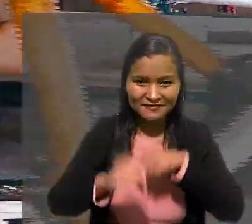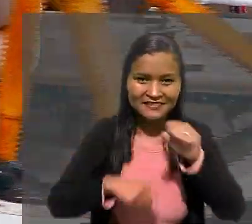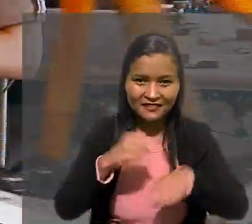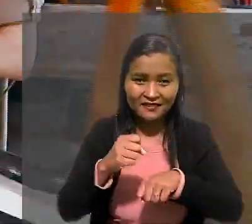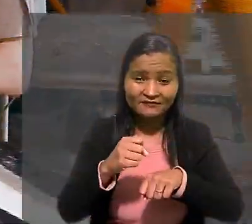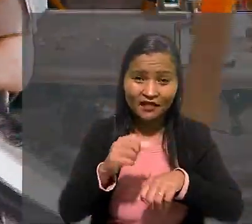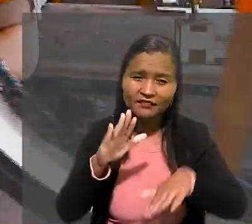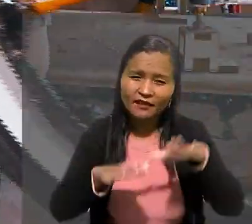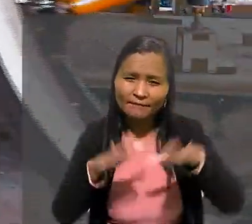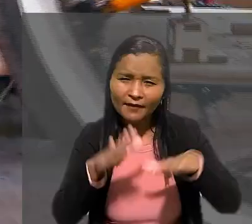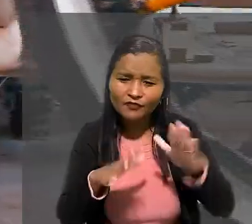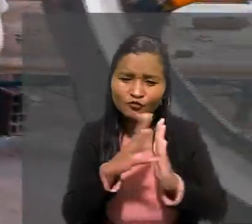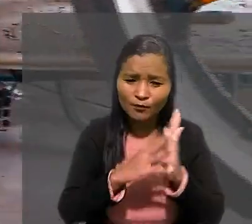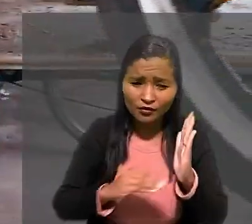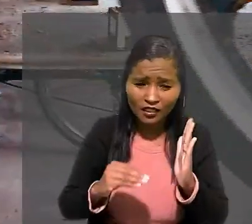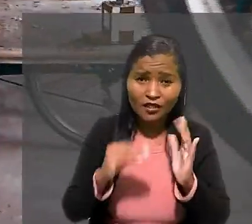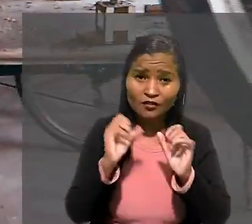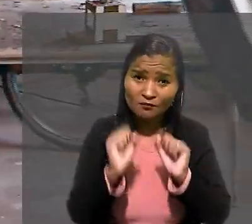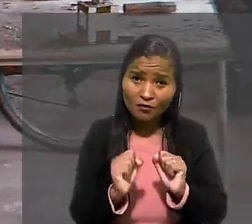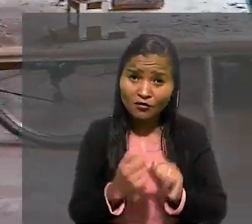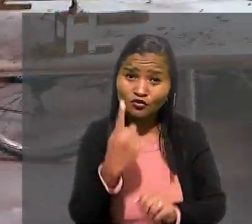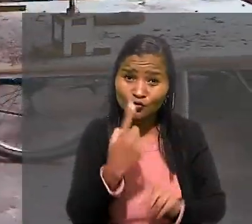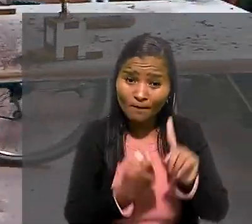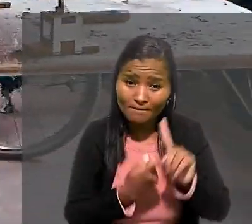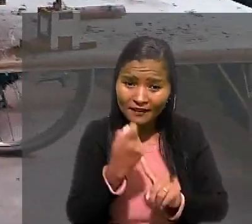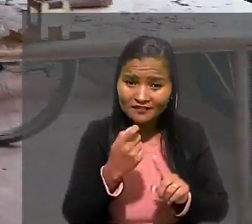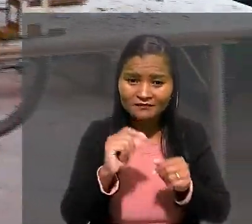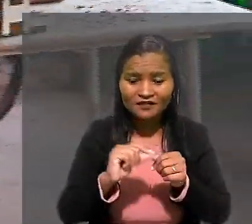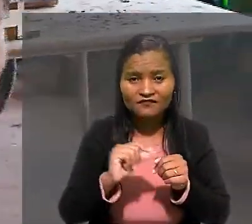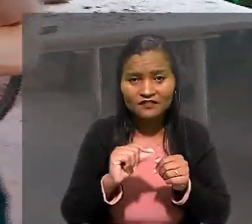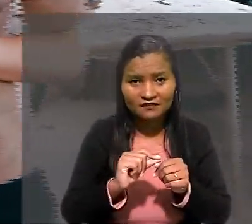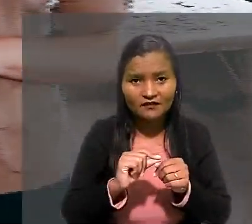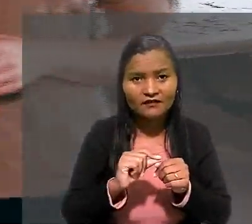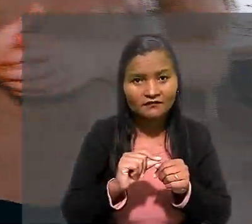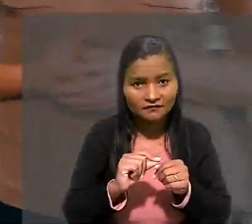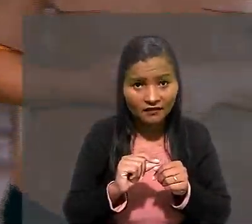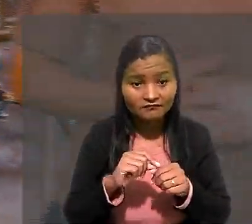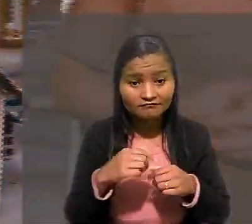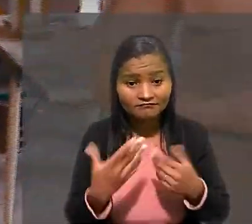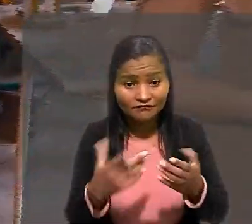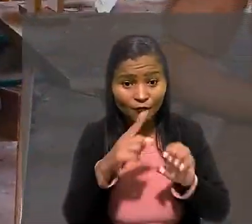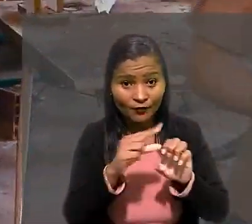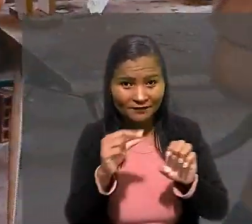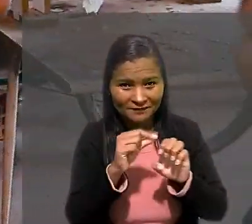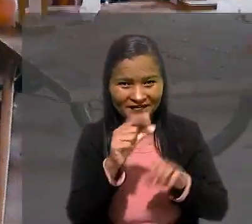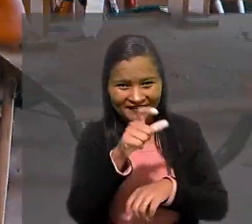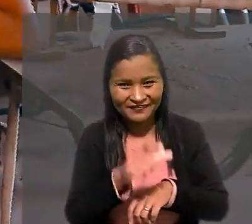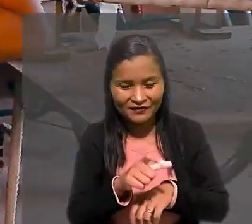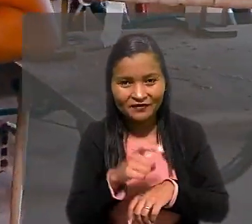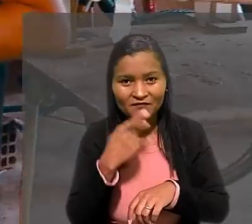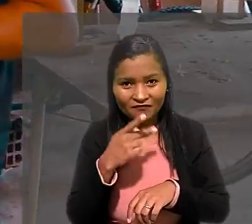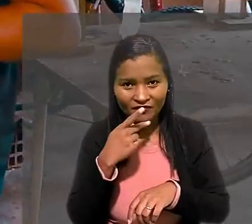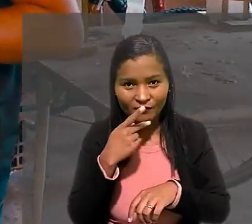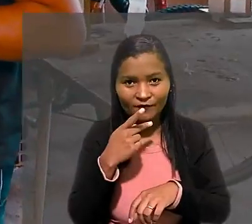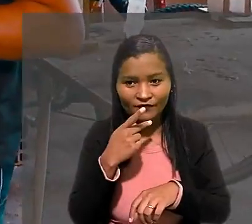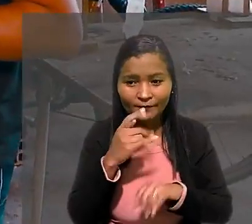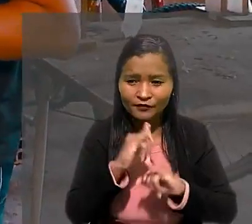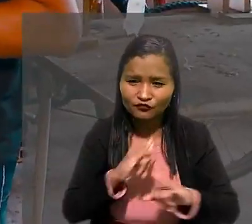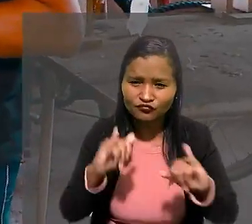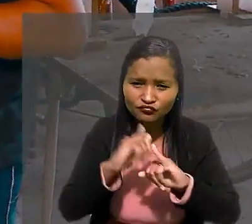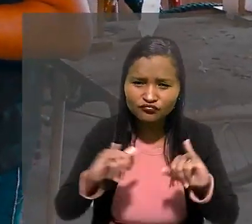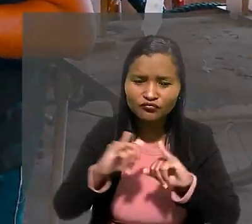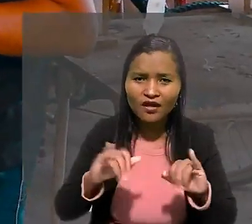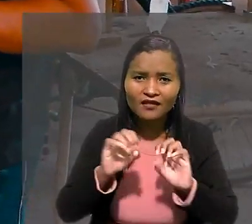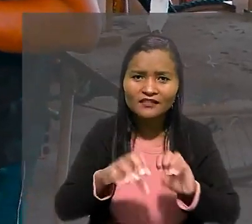a confecção pode levar 1 mês para ser concluída. Segundo o empreendedor social, para difundir a técnica e